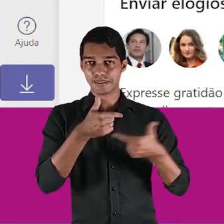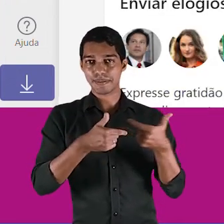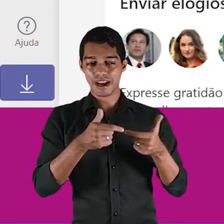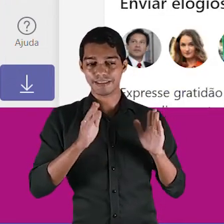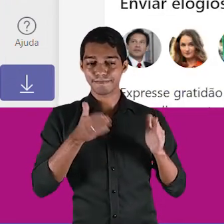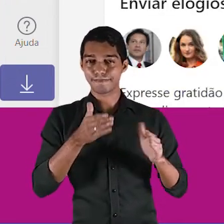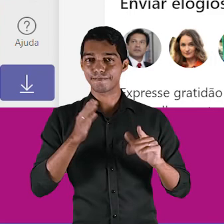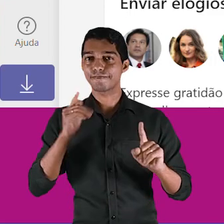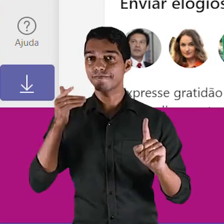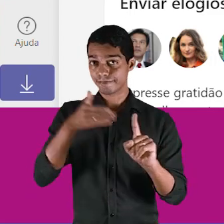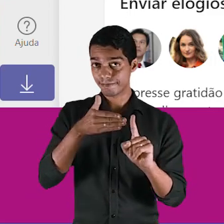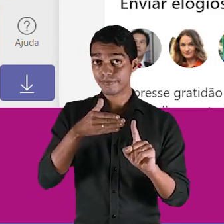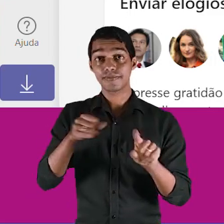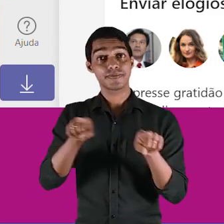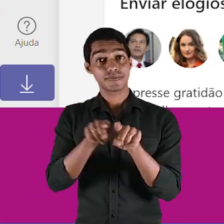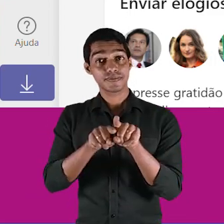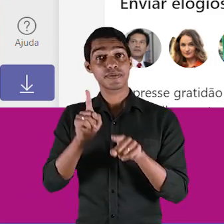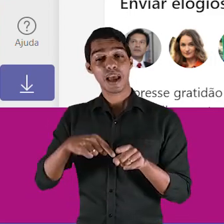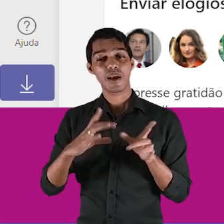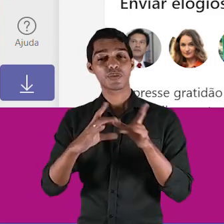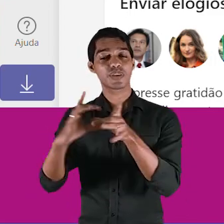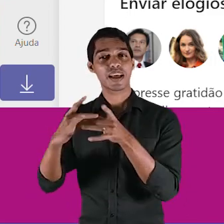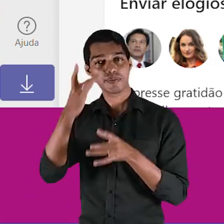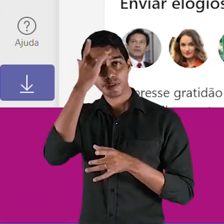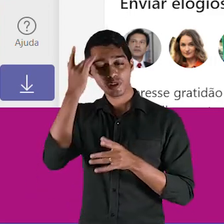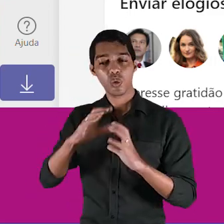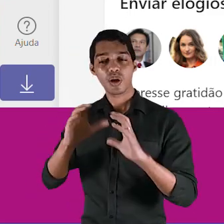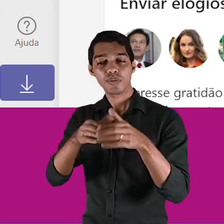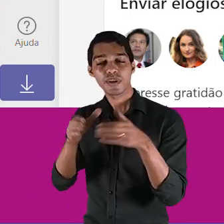específica, ou se manter conectado com pessoas